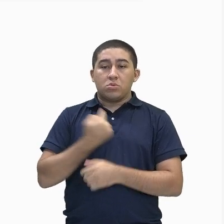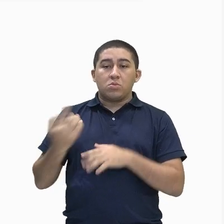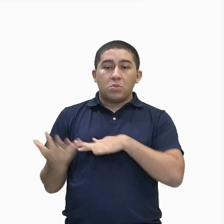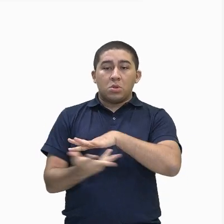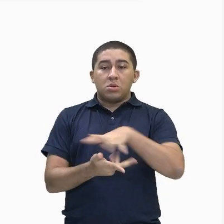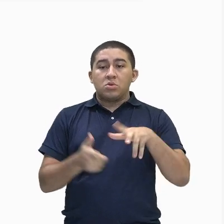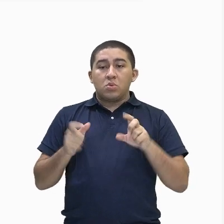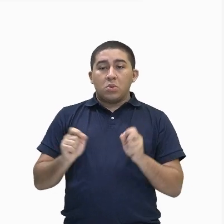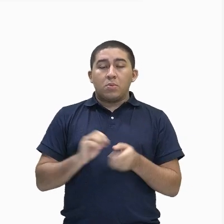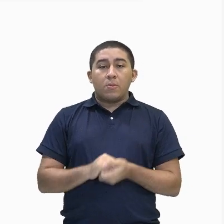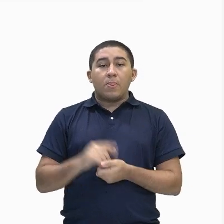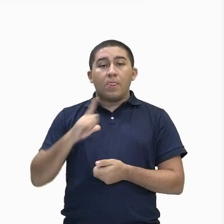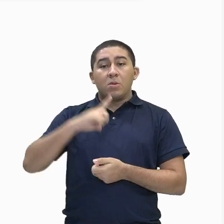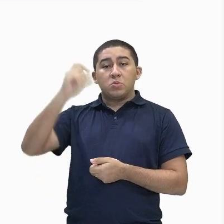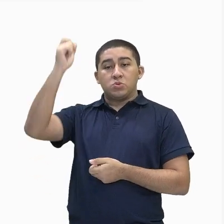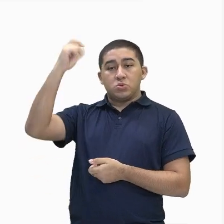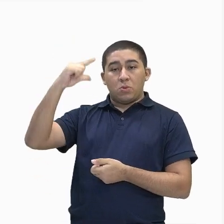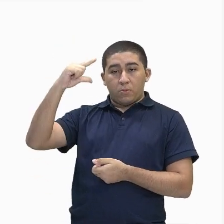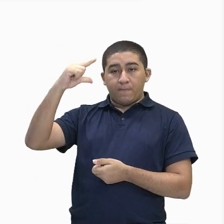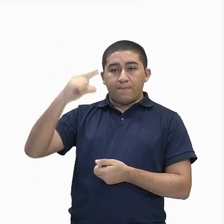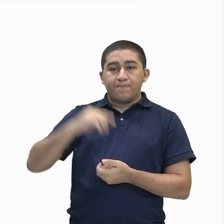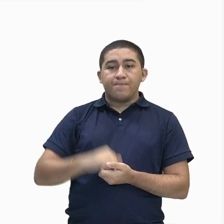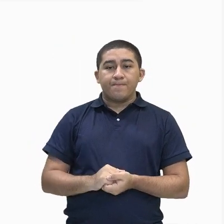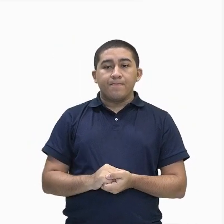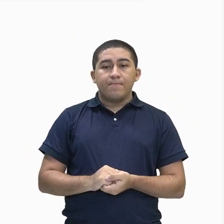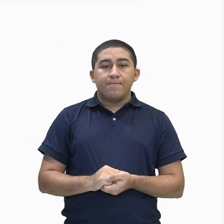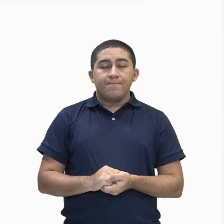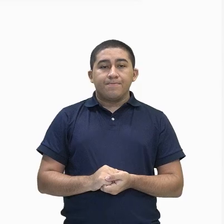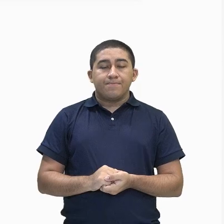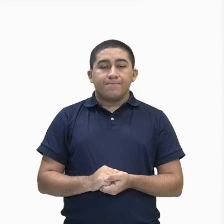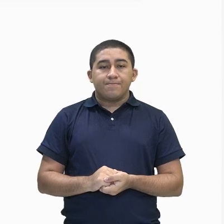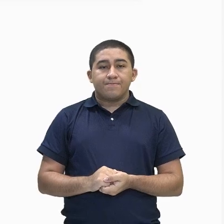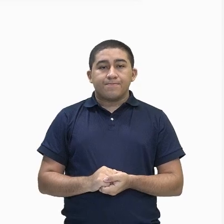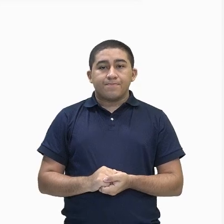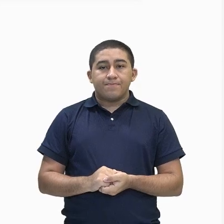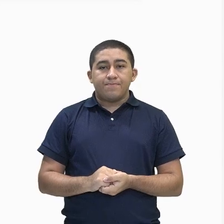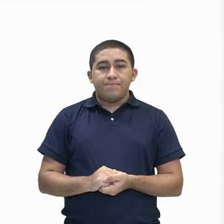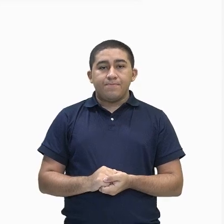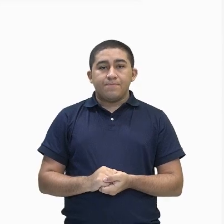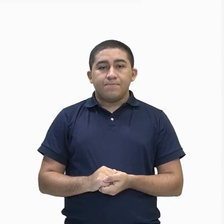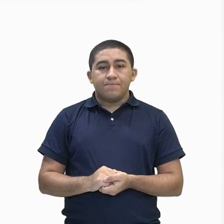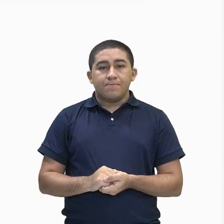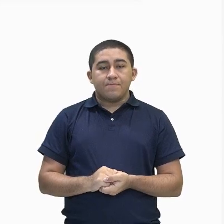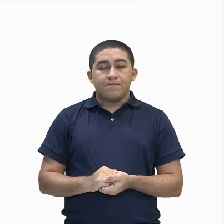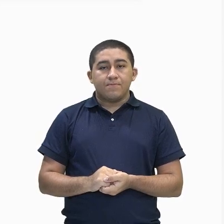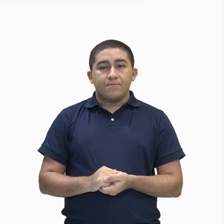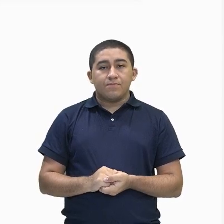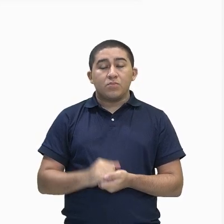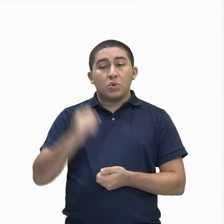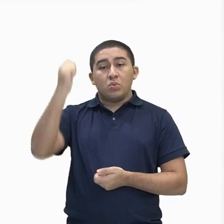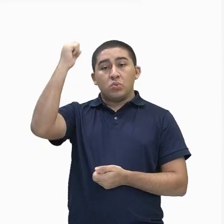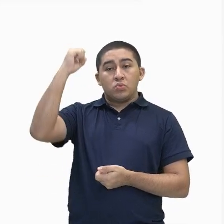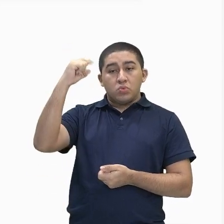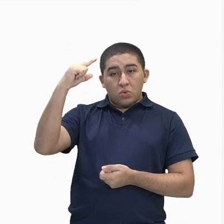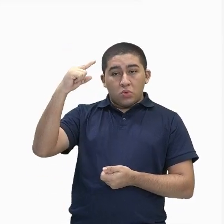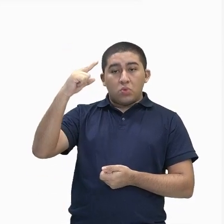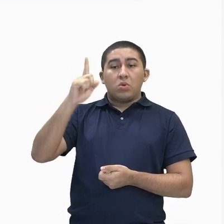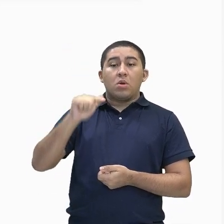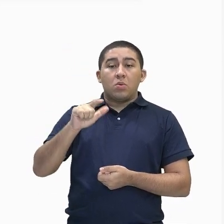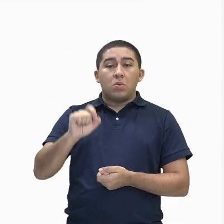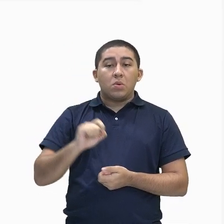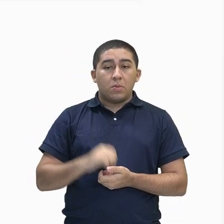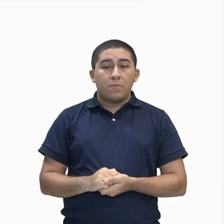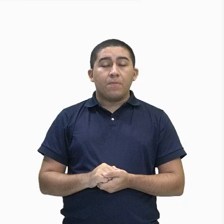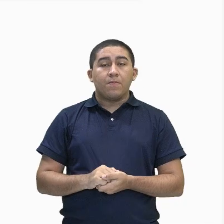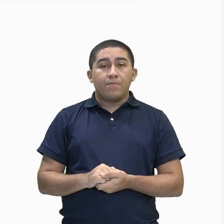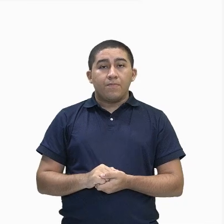a radiação solar. Bem, a radiação solar ela é responsável por emitir